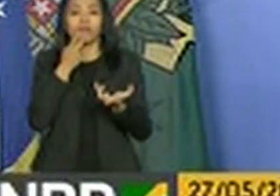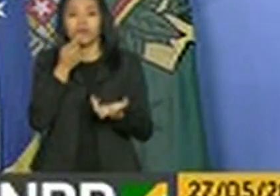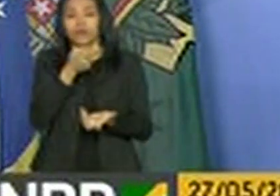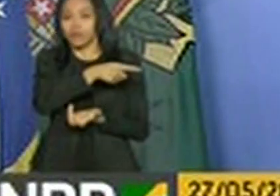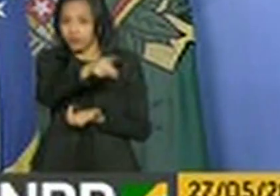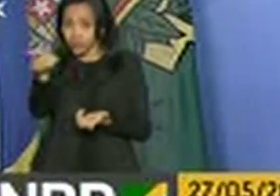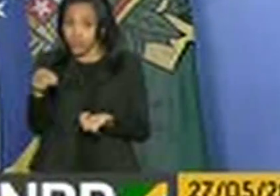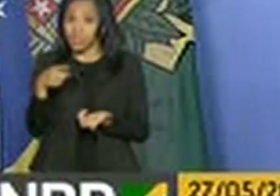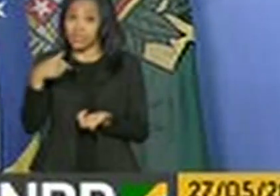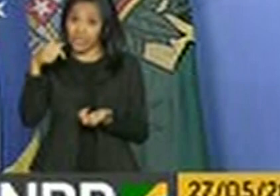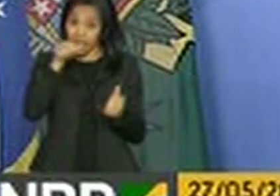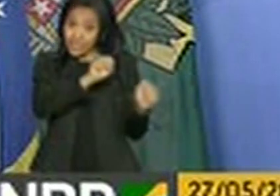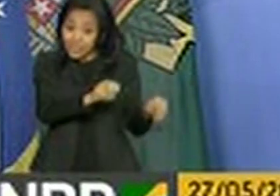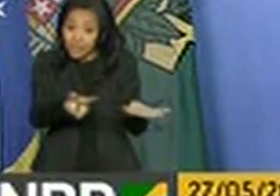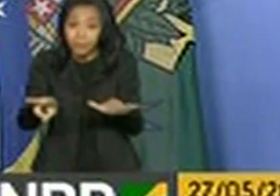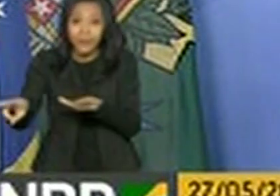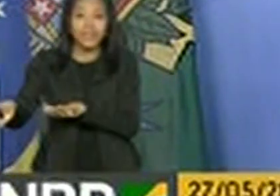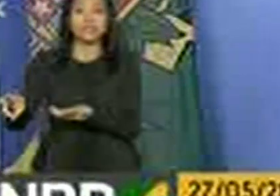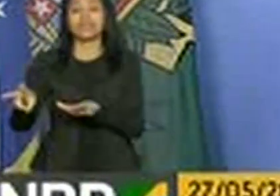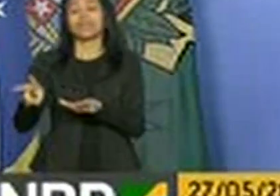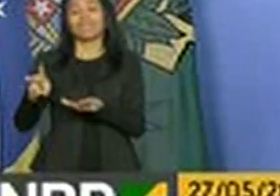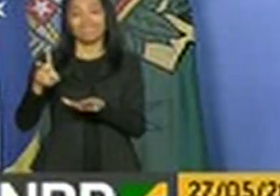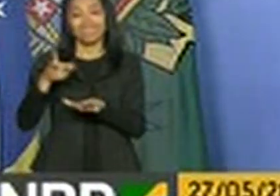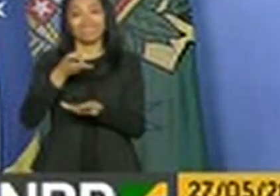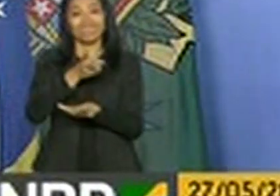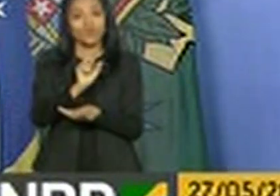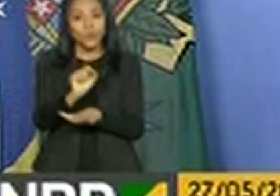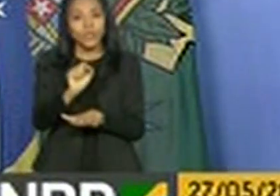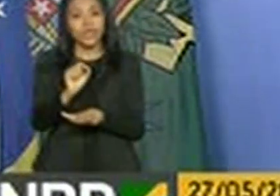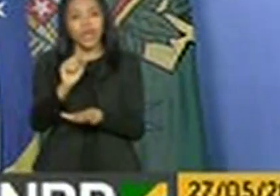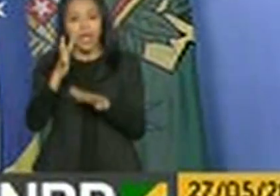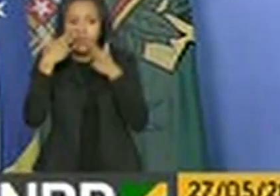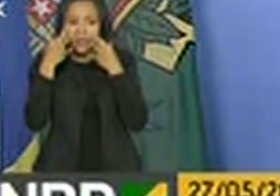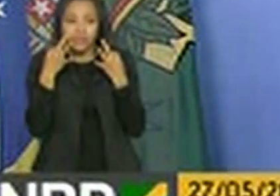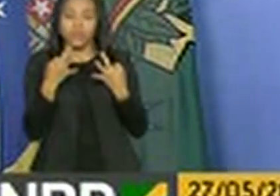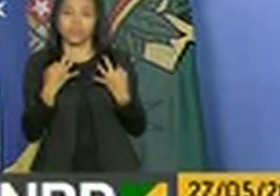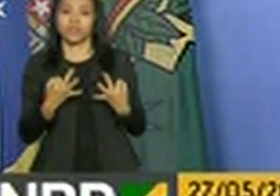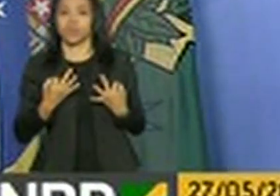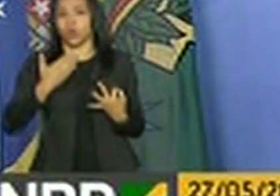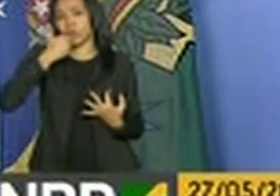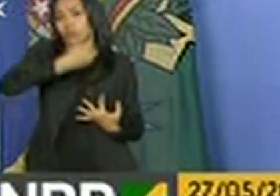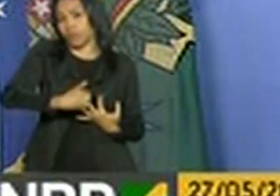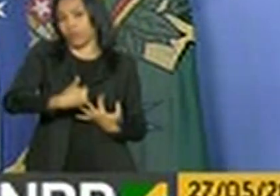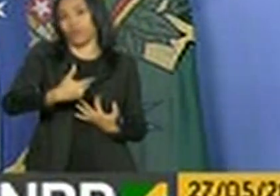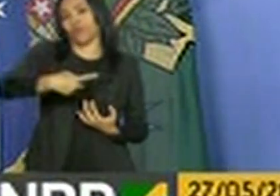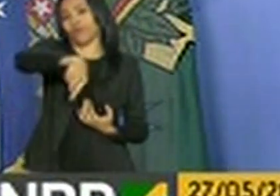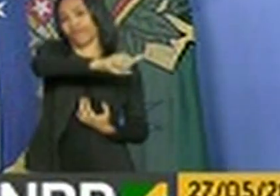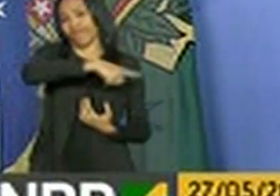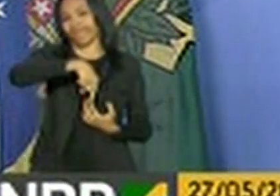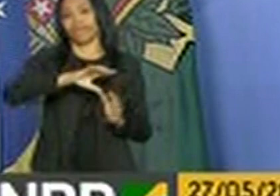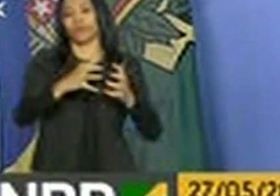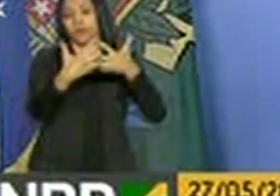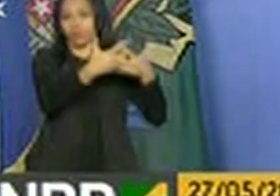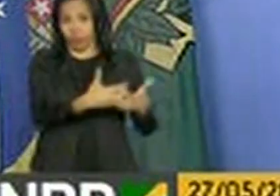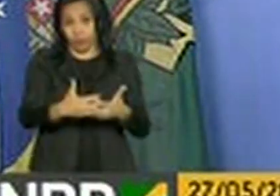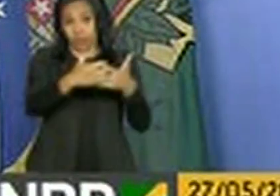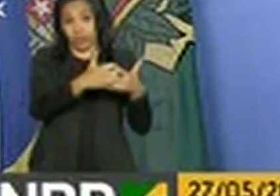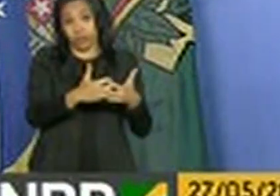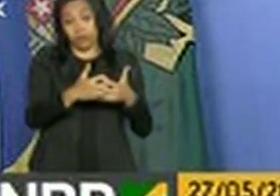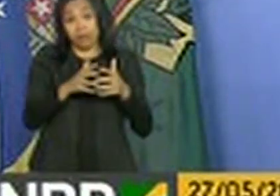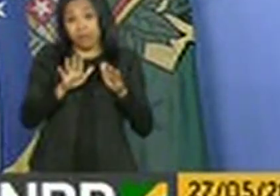a semana voltados para atender às reivindicações dos caminhoneiros,